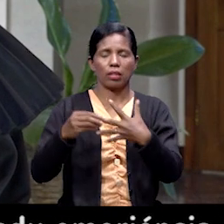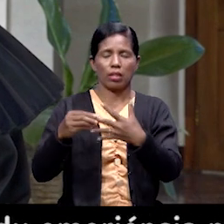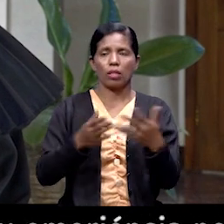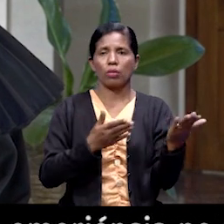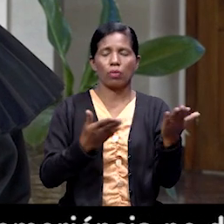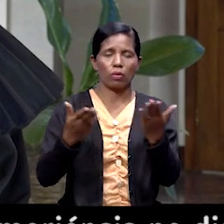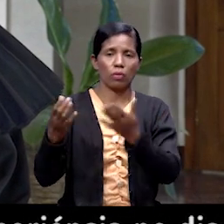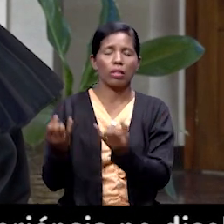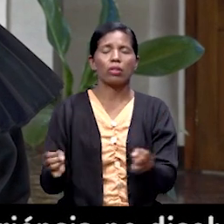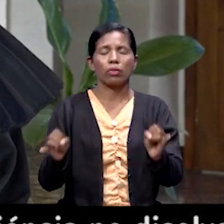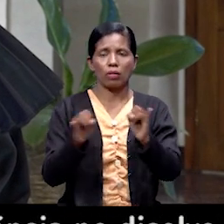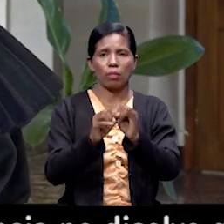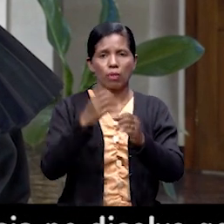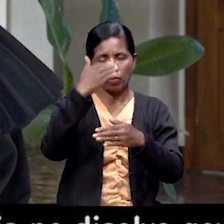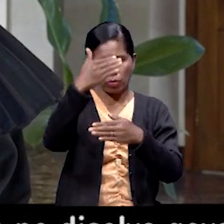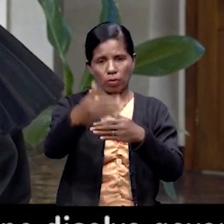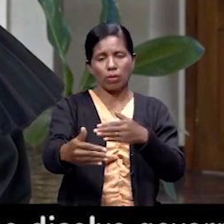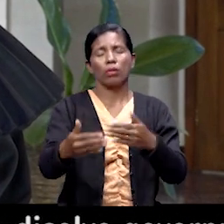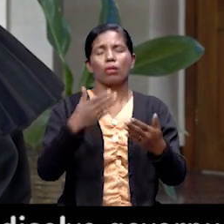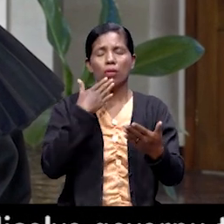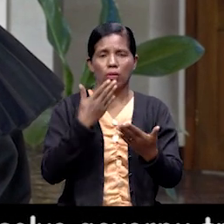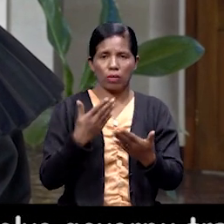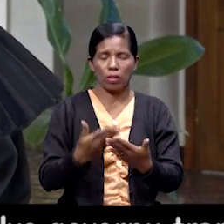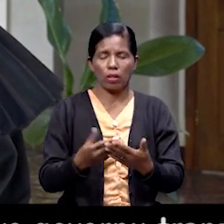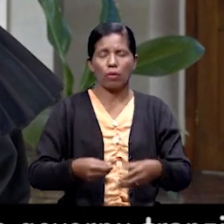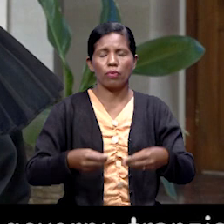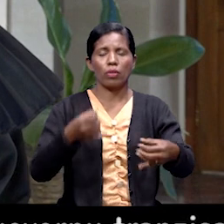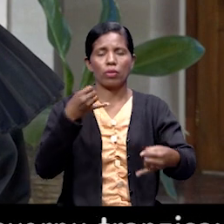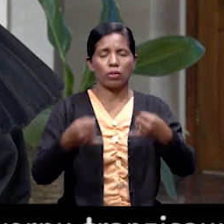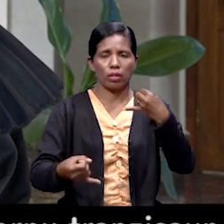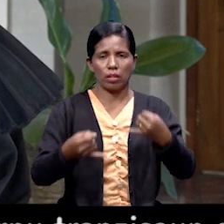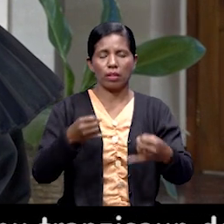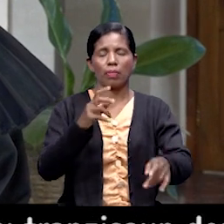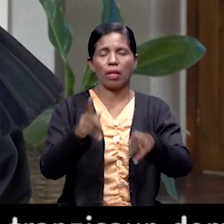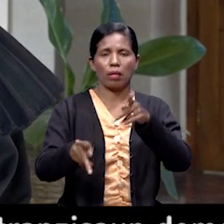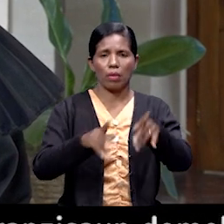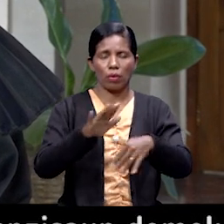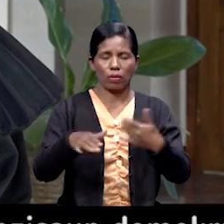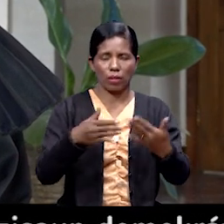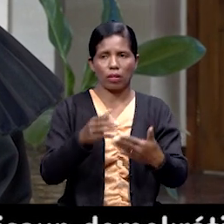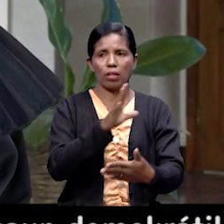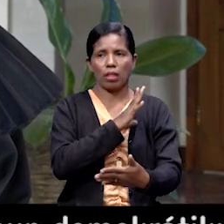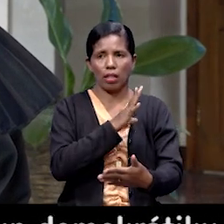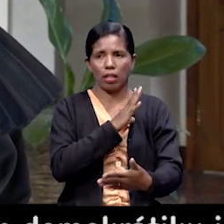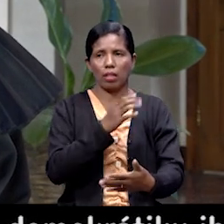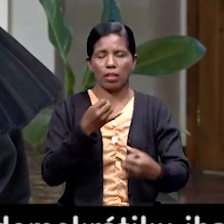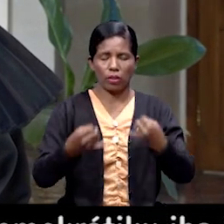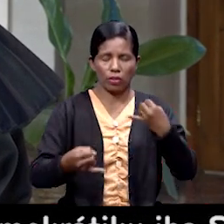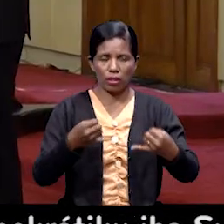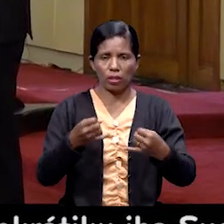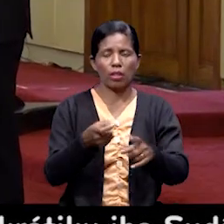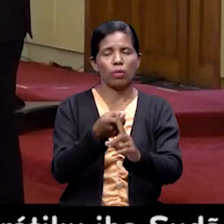instituição nem ba oin hodia no mos for justiça ba itania povo nebema henhela justiça você